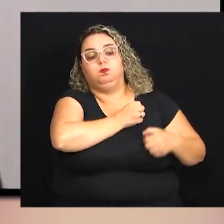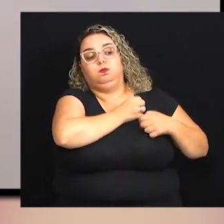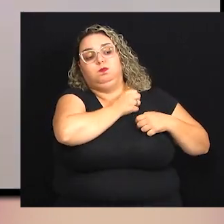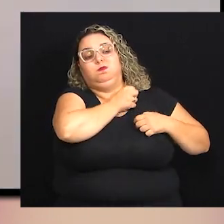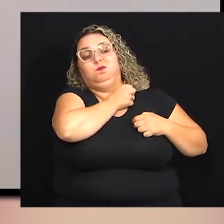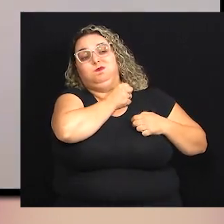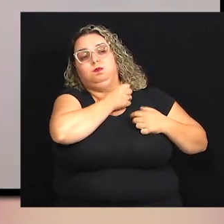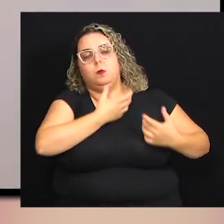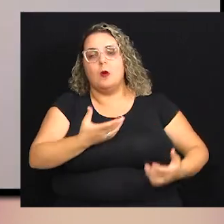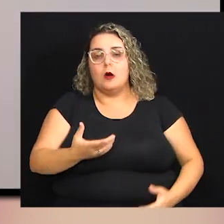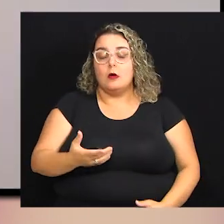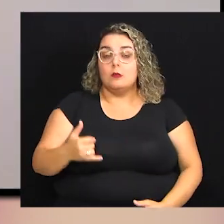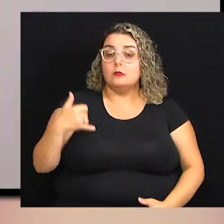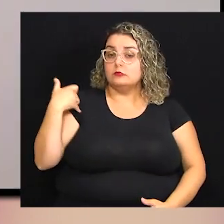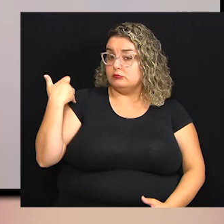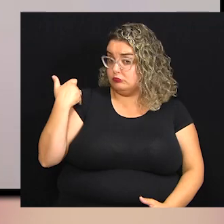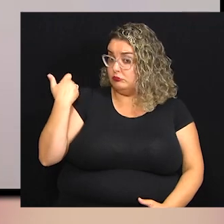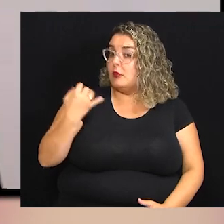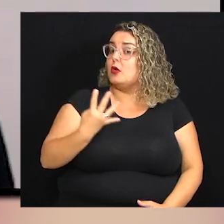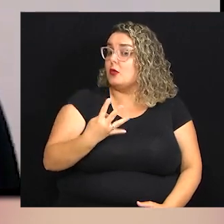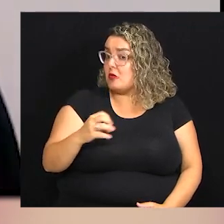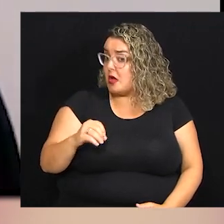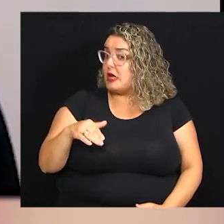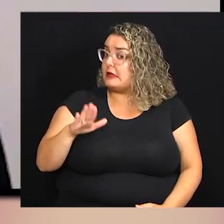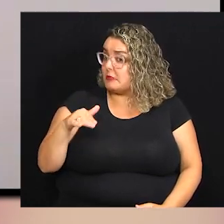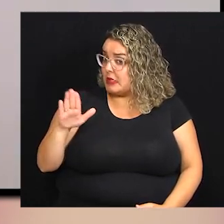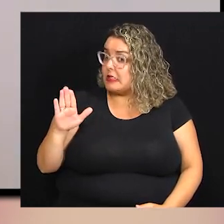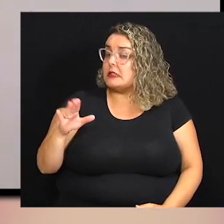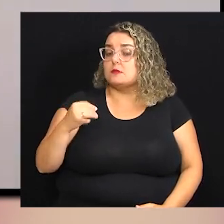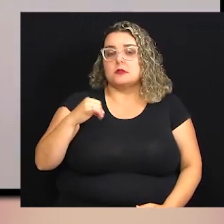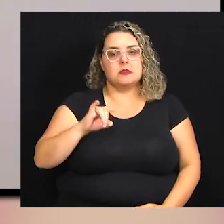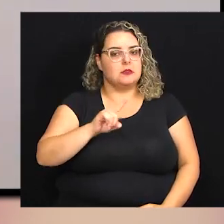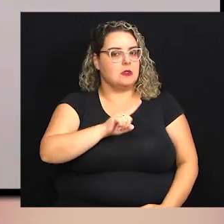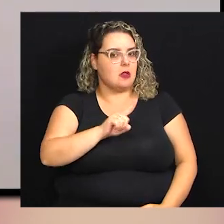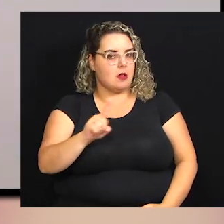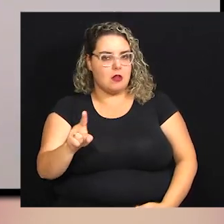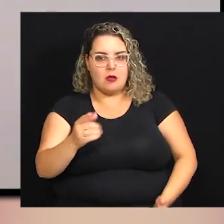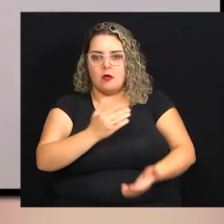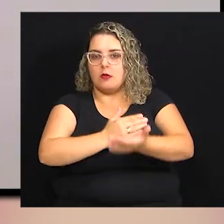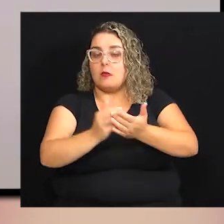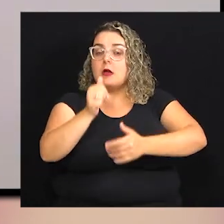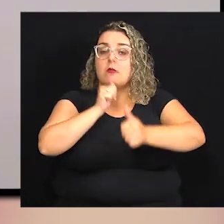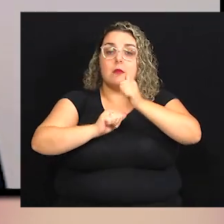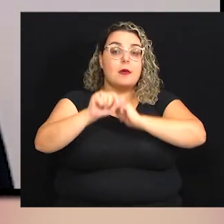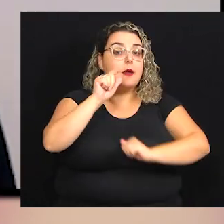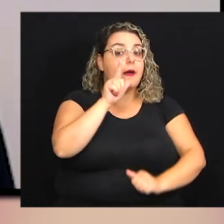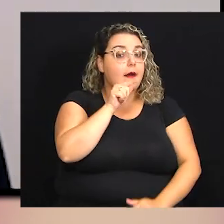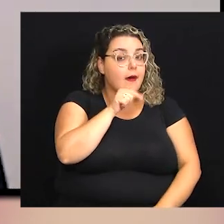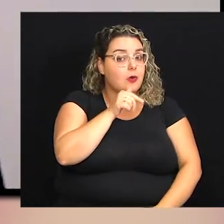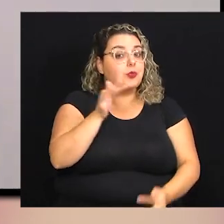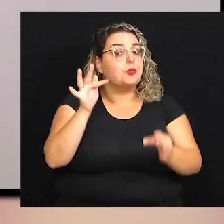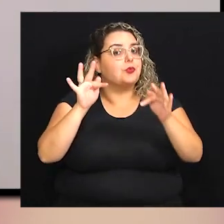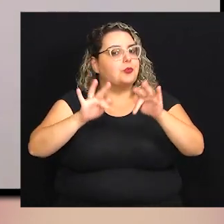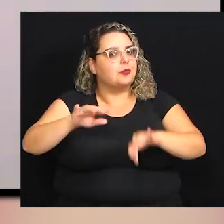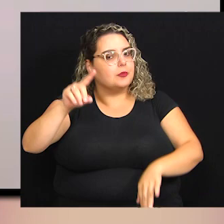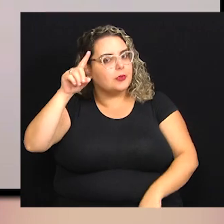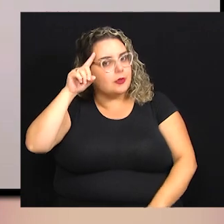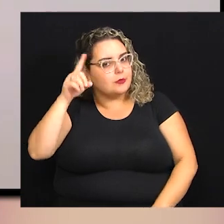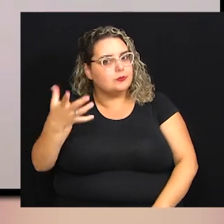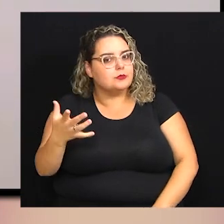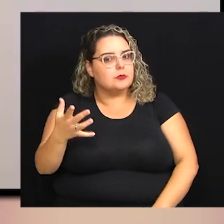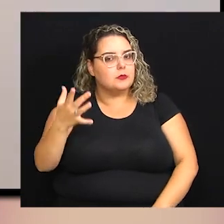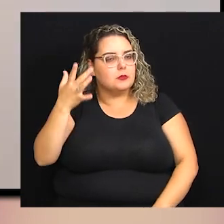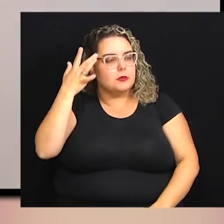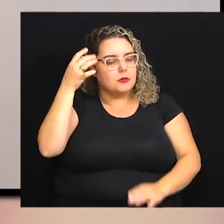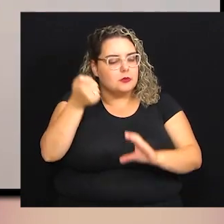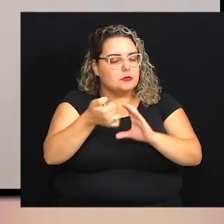longe, não. A gente pode dizer, a partir dos 40 anos, se você não começar a se hidratar, você no final do dia já